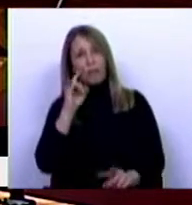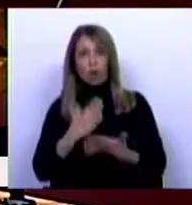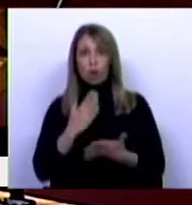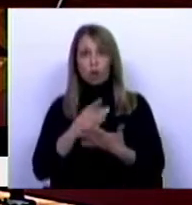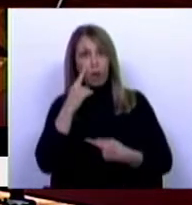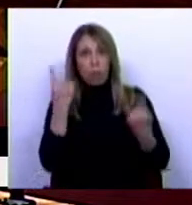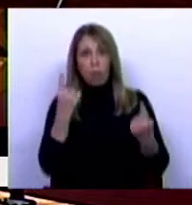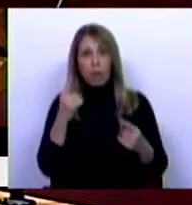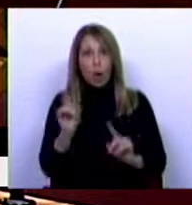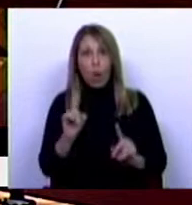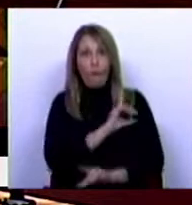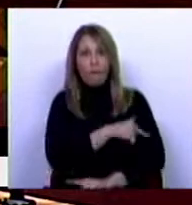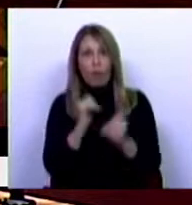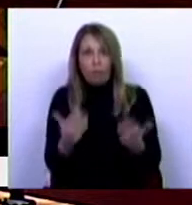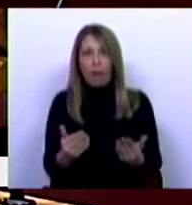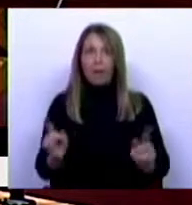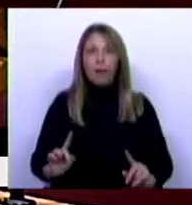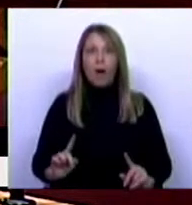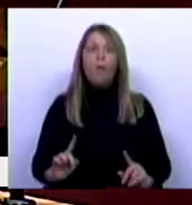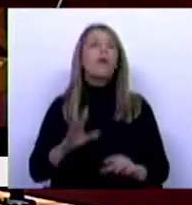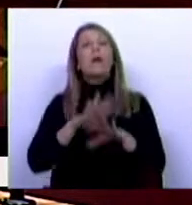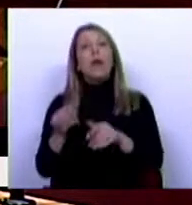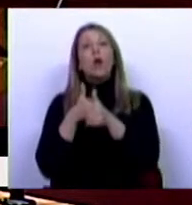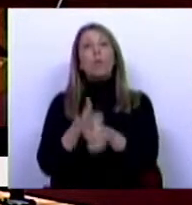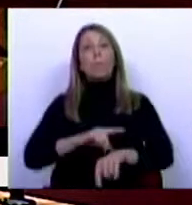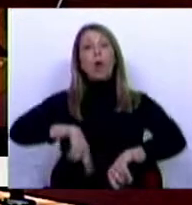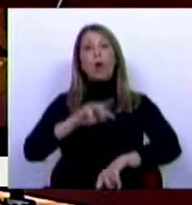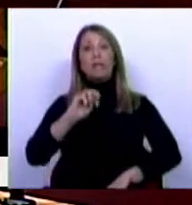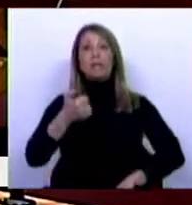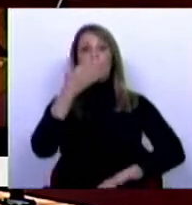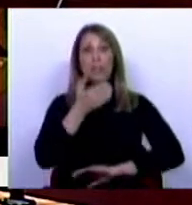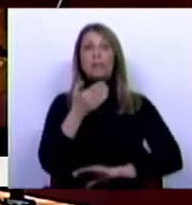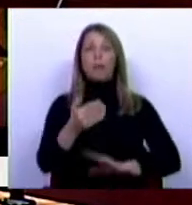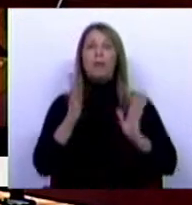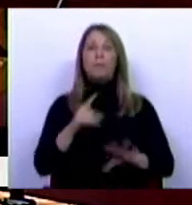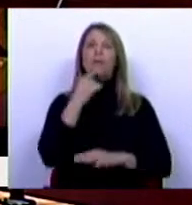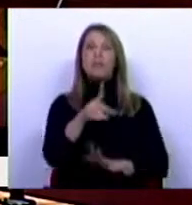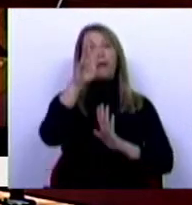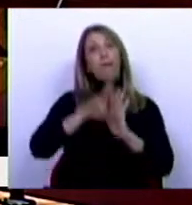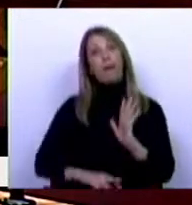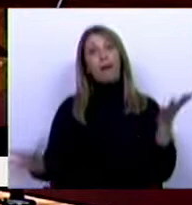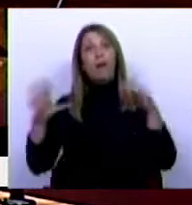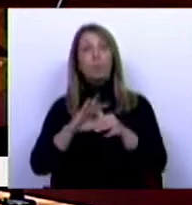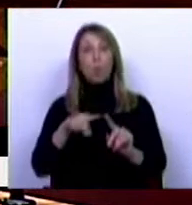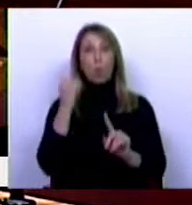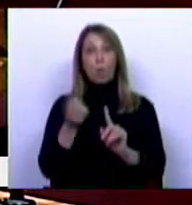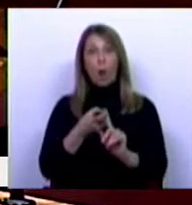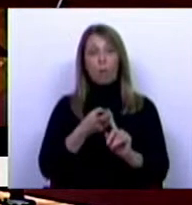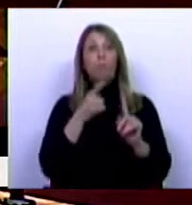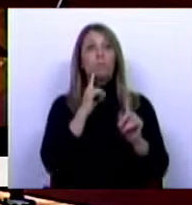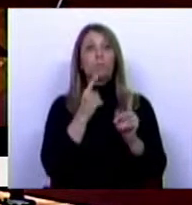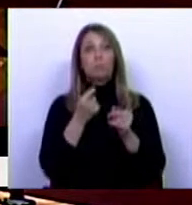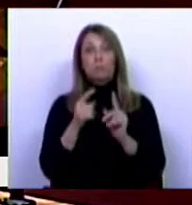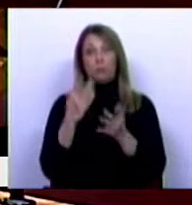fortalecê-la? Relativamente ao cumprimento das 35 horas semanais, é preciso dizer que as regras aplicáveis à organização do ano letivo foram